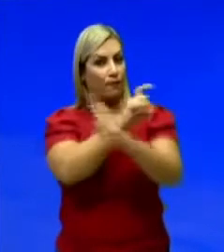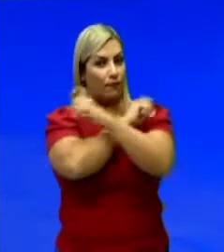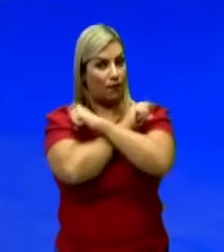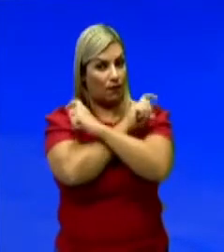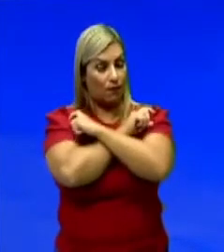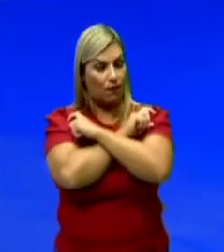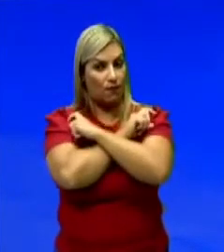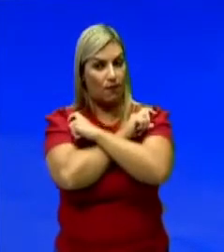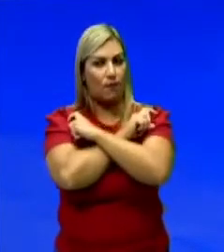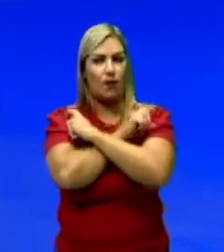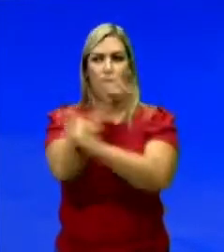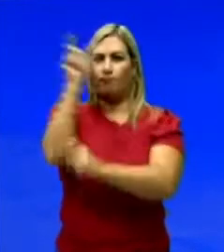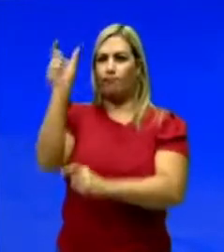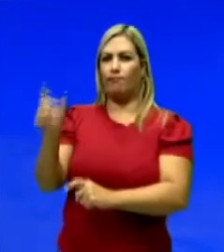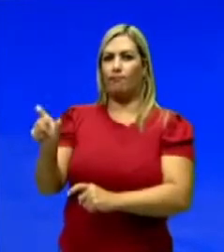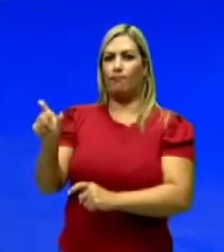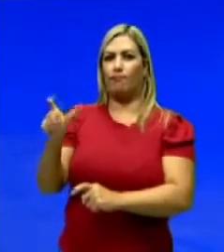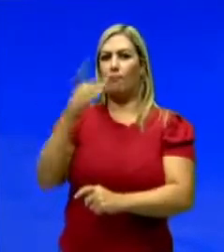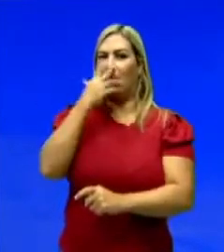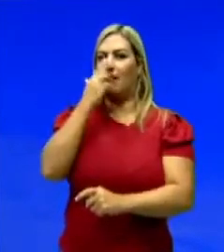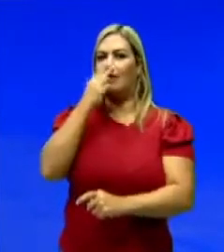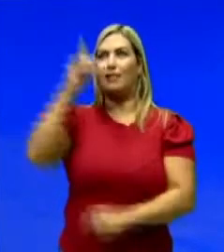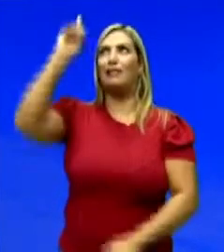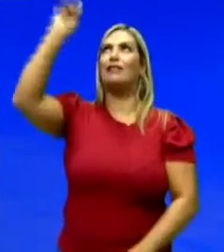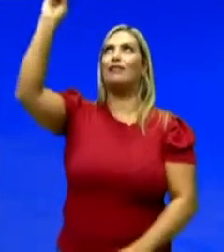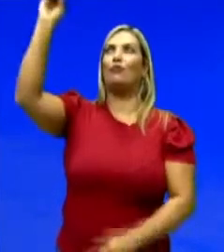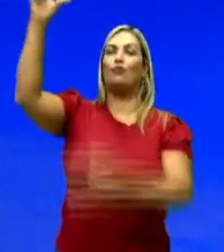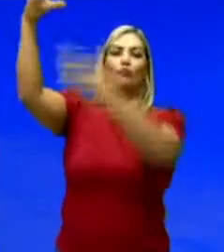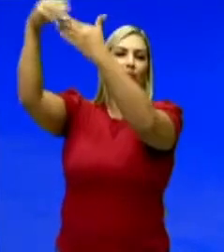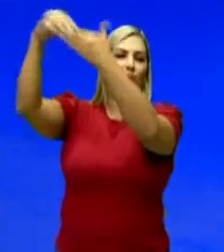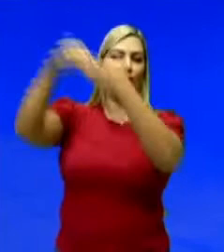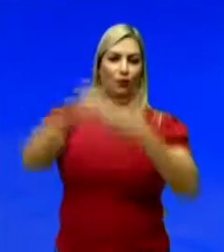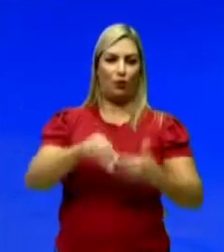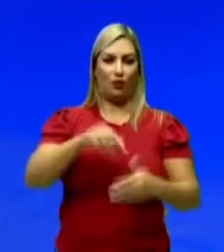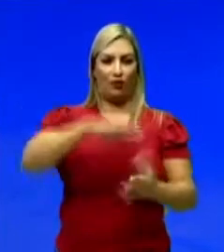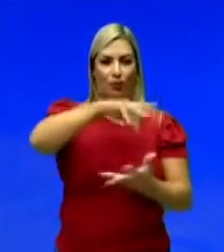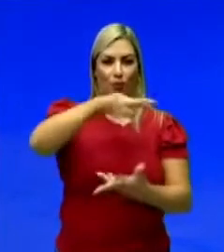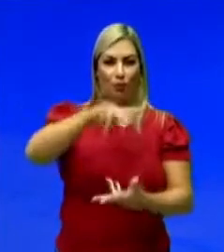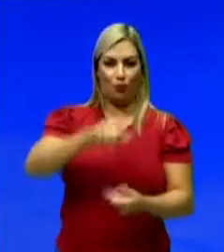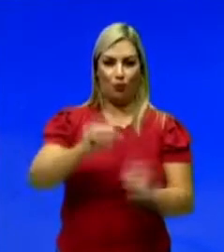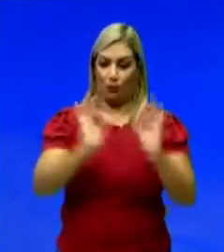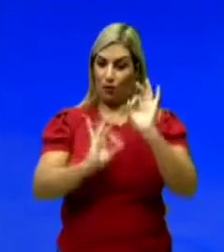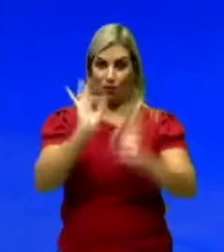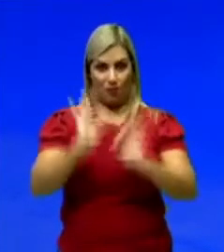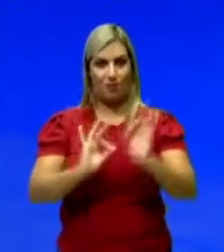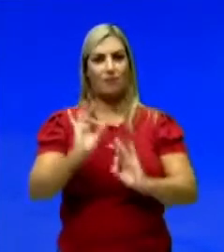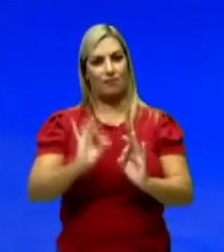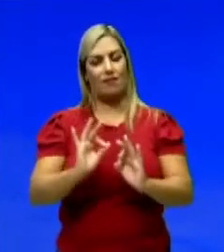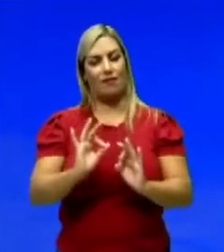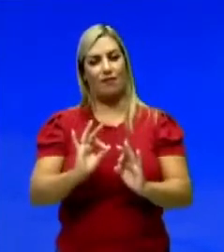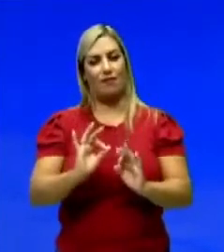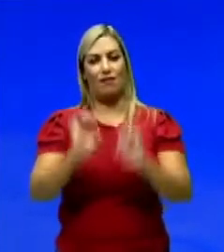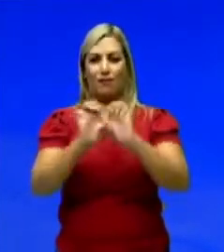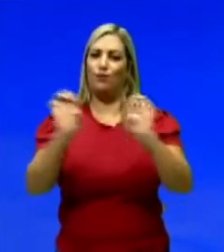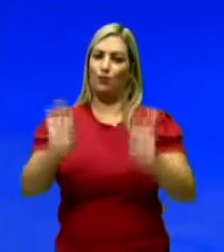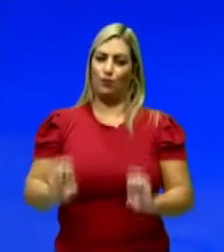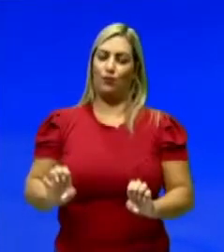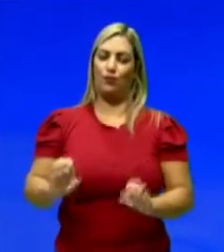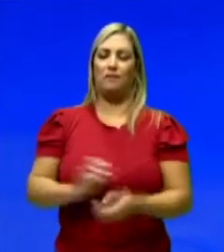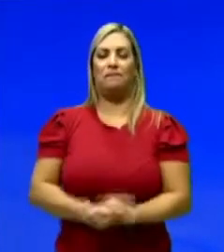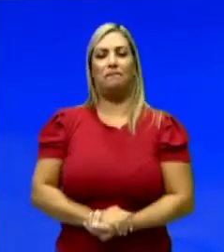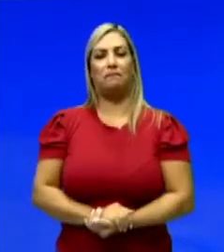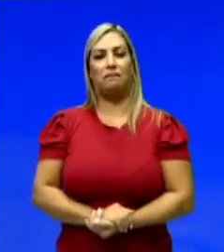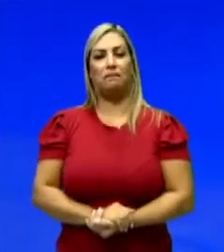o farol é considerado a figura de deus na terra não é um enviado de deus na terra para poder organizar aquela estrutura